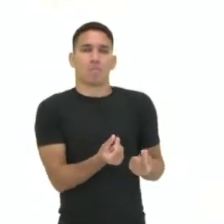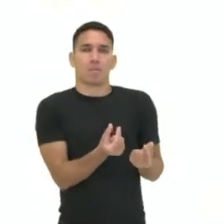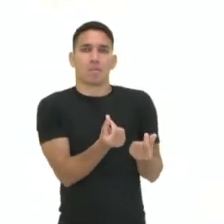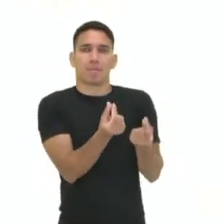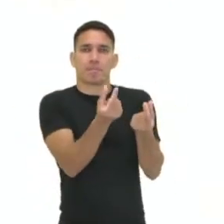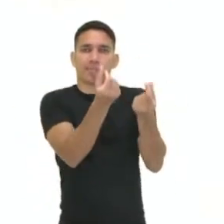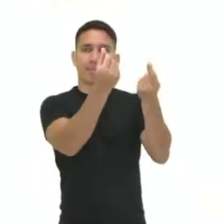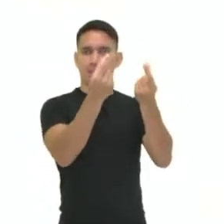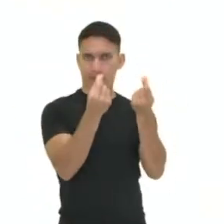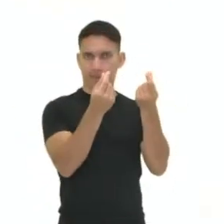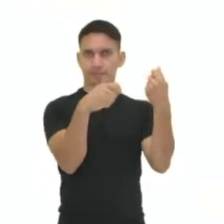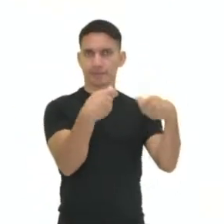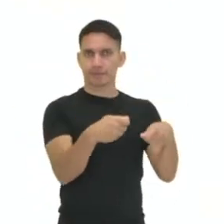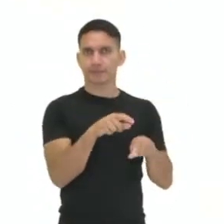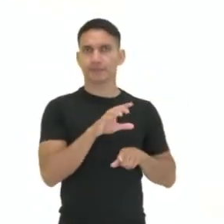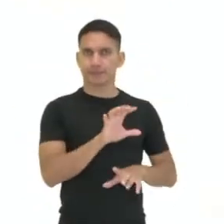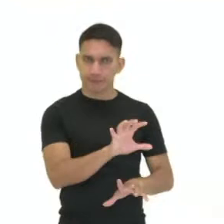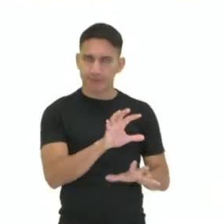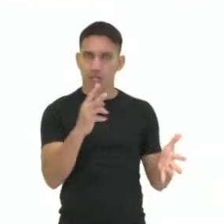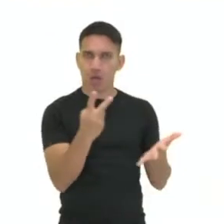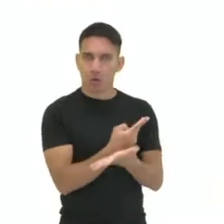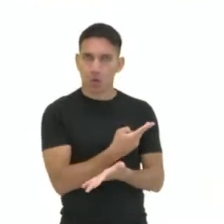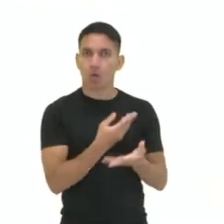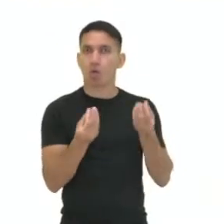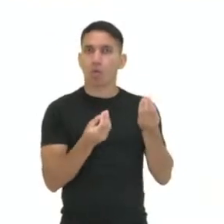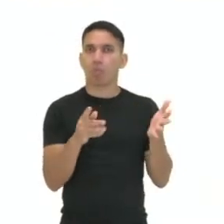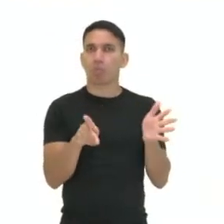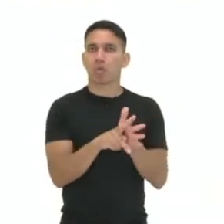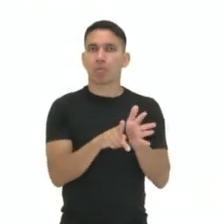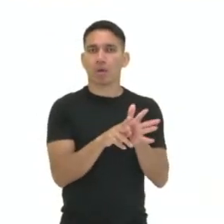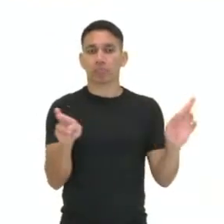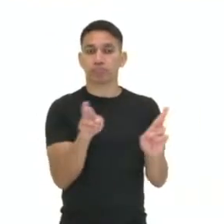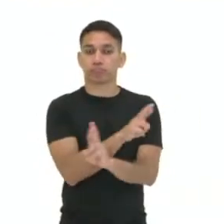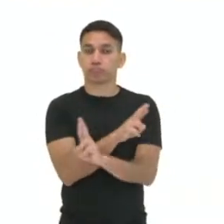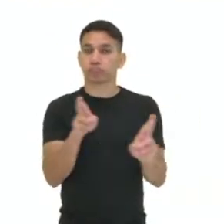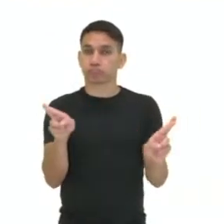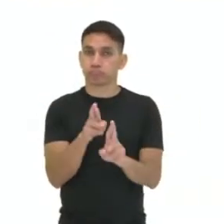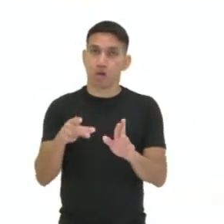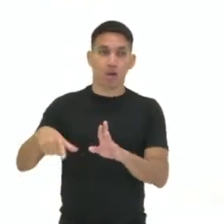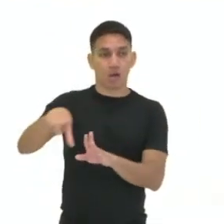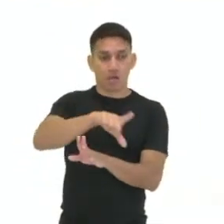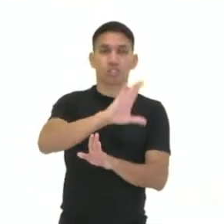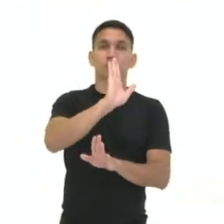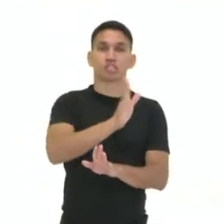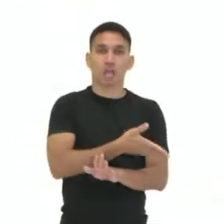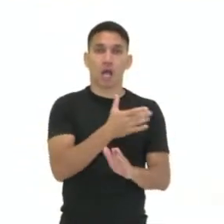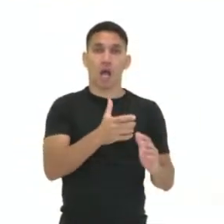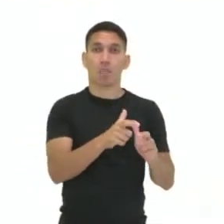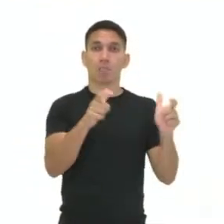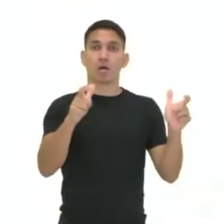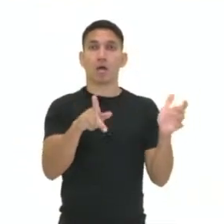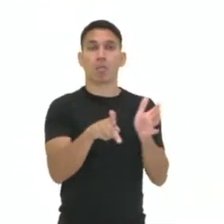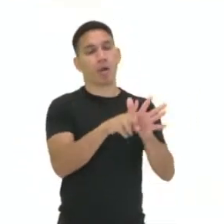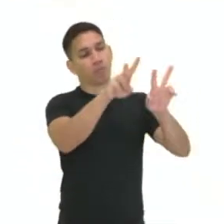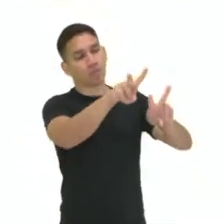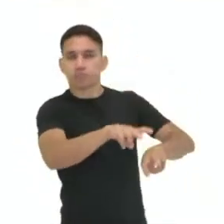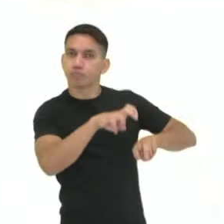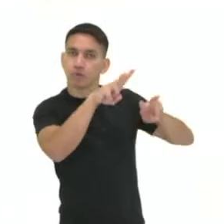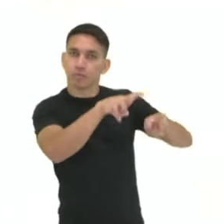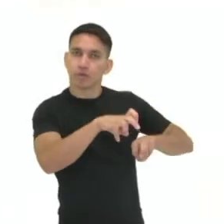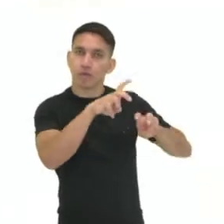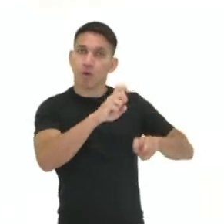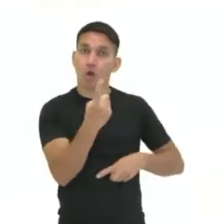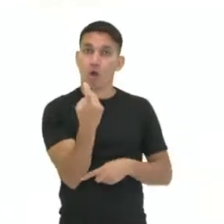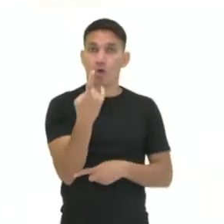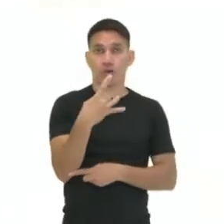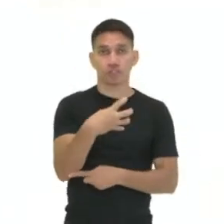seja, de riquezas. Como as relações de produção pré-capitalistas existentes eram predominantemente agrícolas, a única